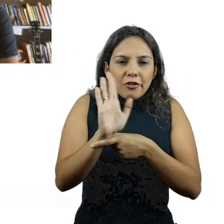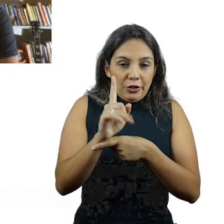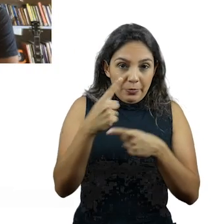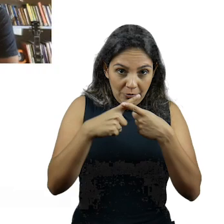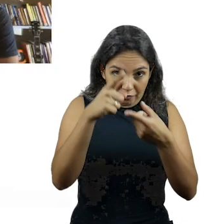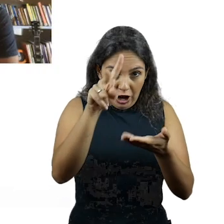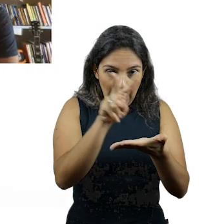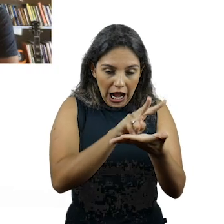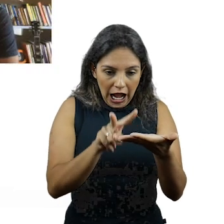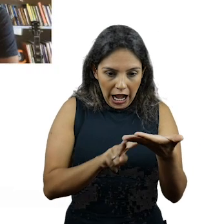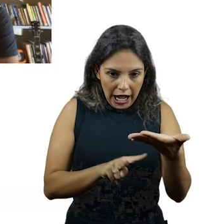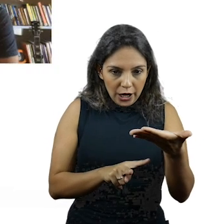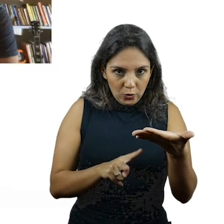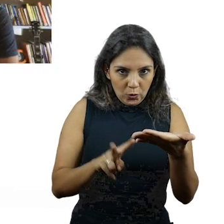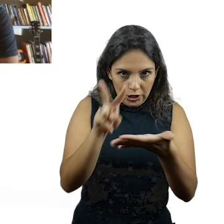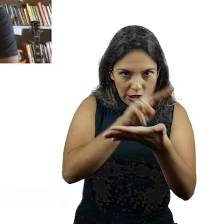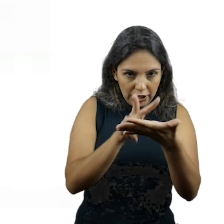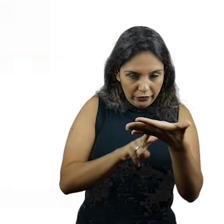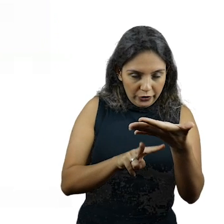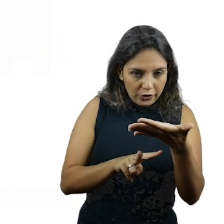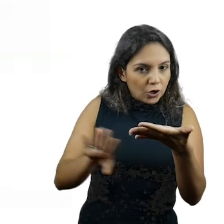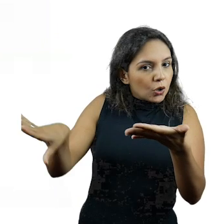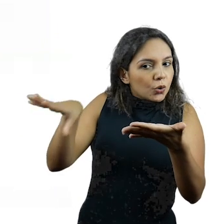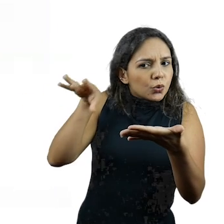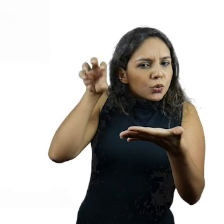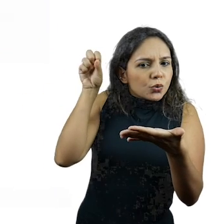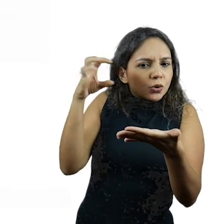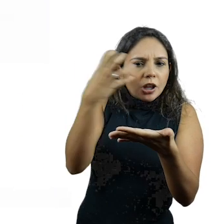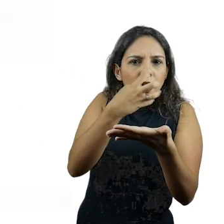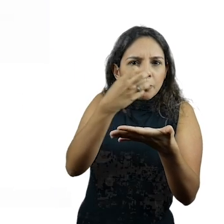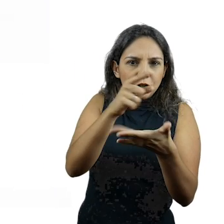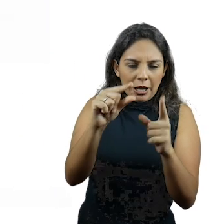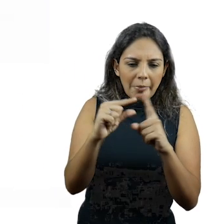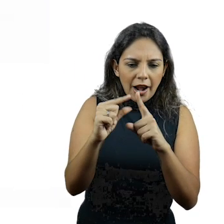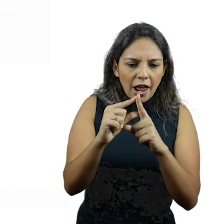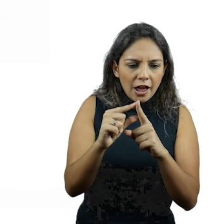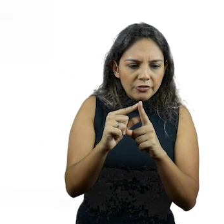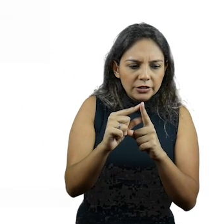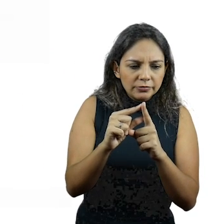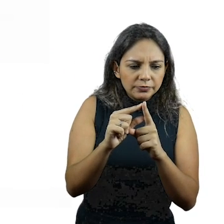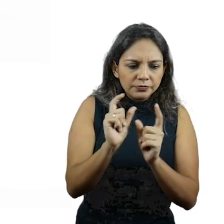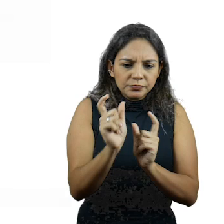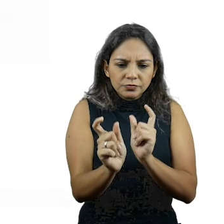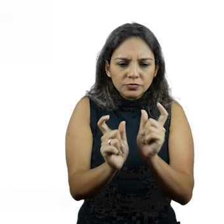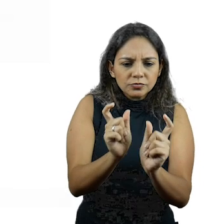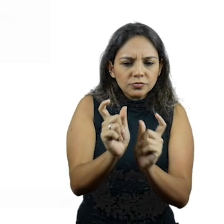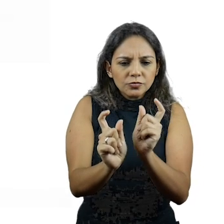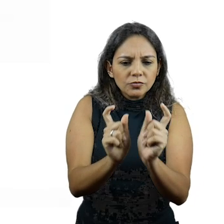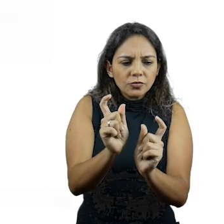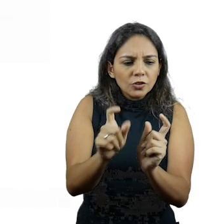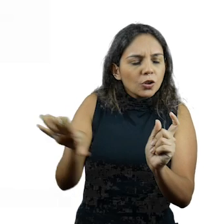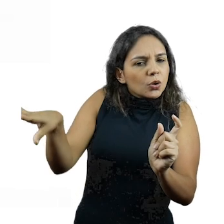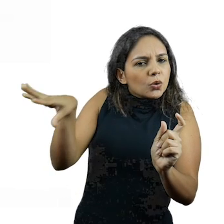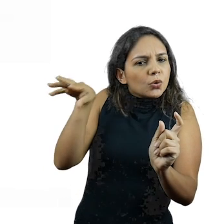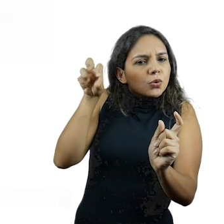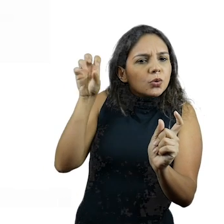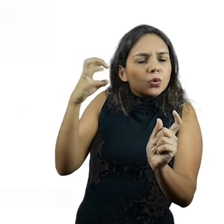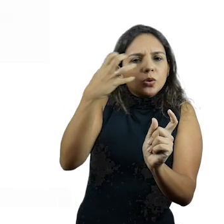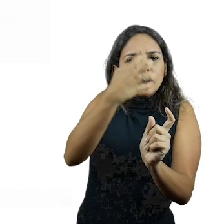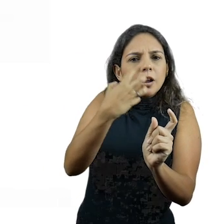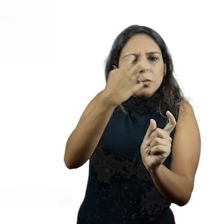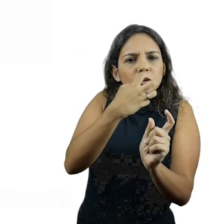ou pelo livro, no aplicativo ela vai encontrar palavras aleatórias com uma cor diferente, ela clica com o dedo e escuta a música que eu compus para aquela parte do